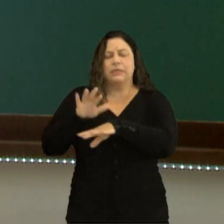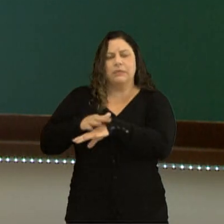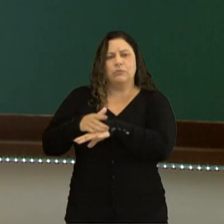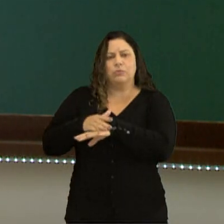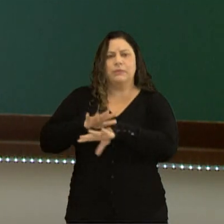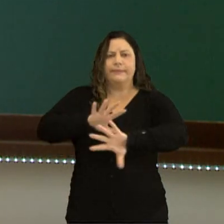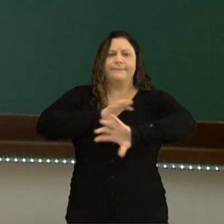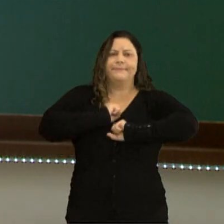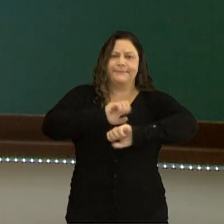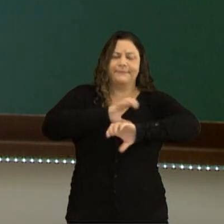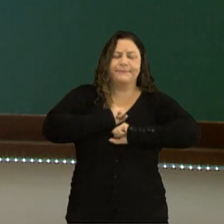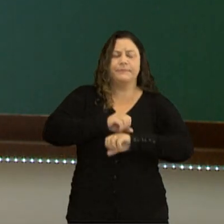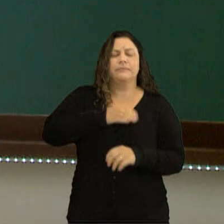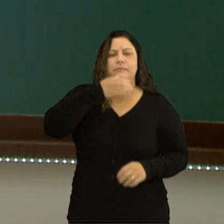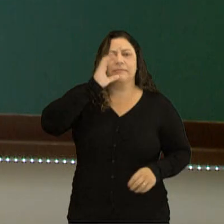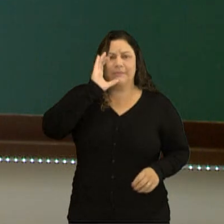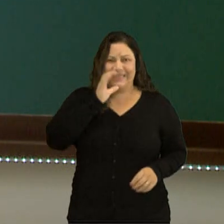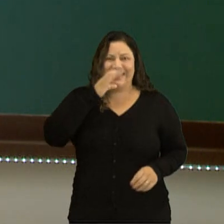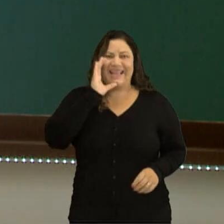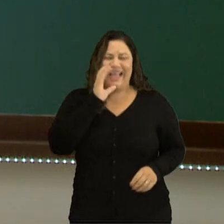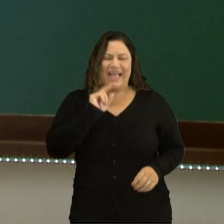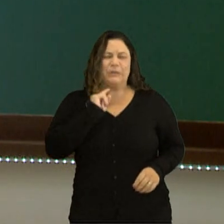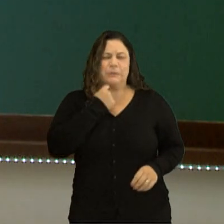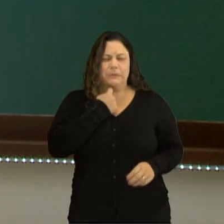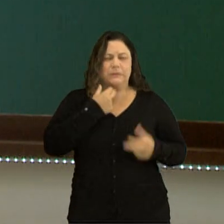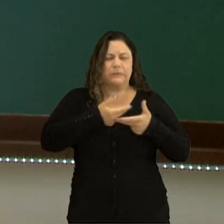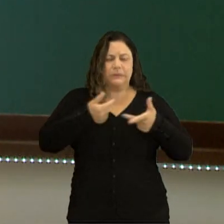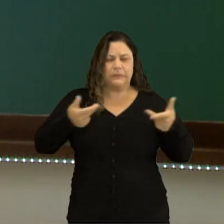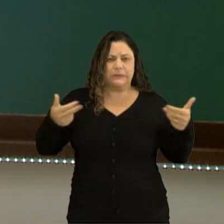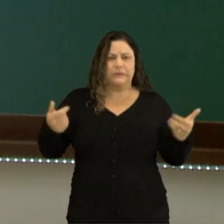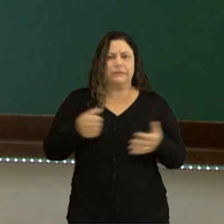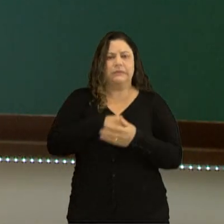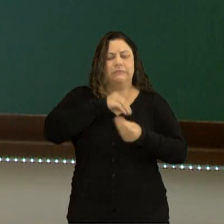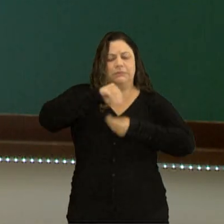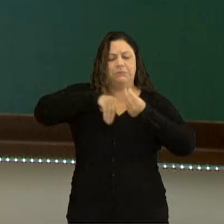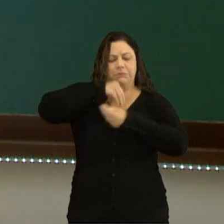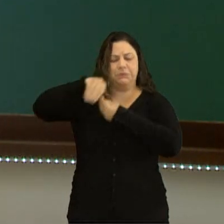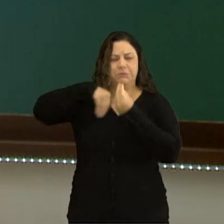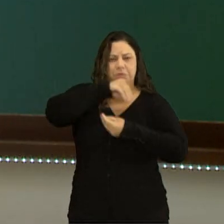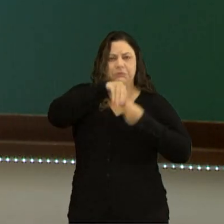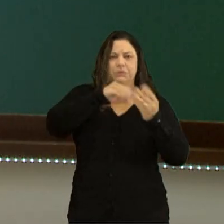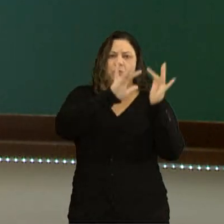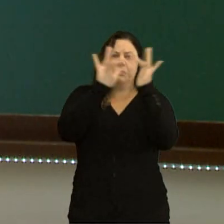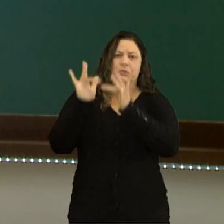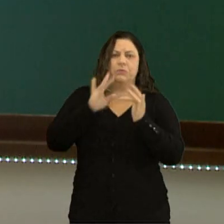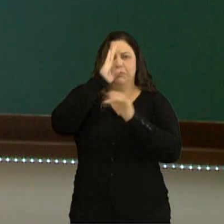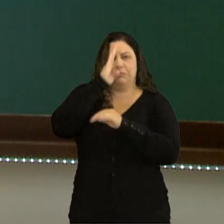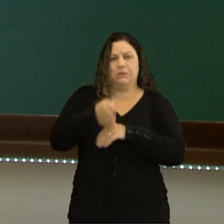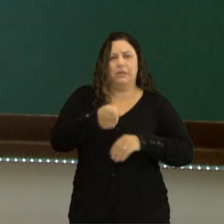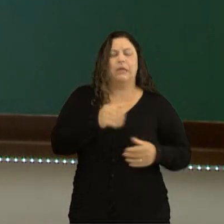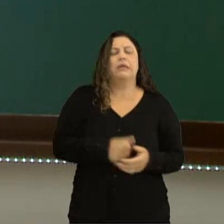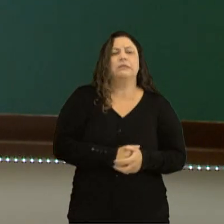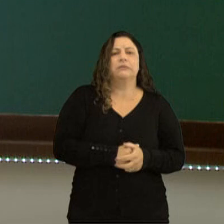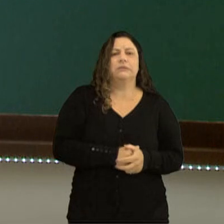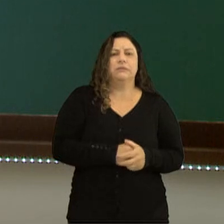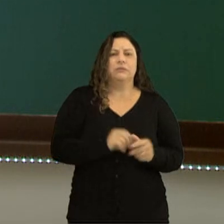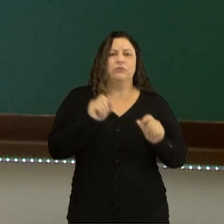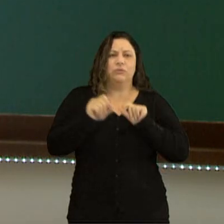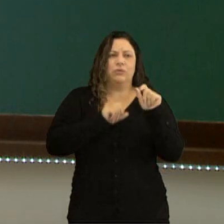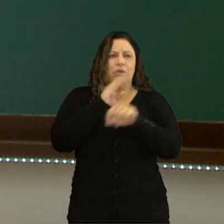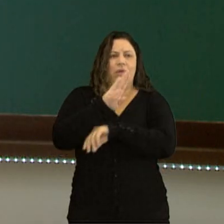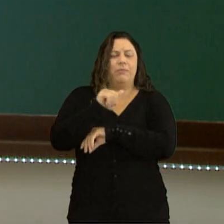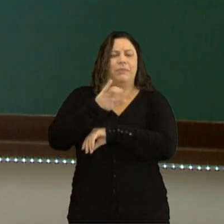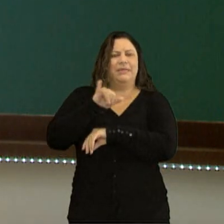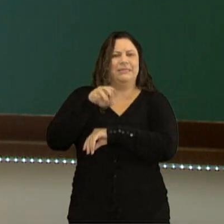transmitida através do consumo de água e alimentos contaminados ou pelo contato direto com a presença dos bacilos,